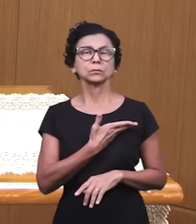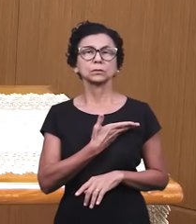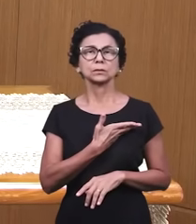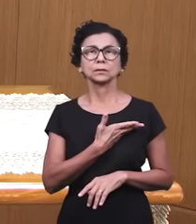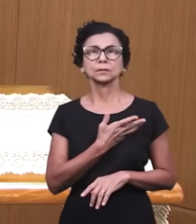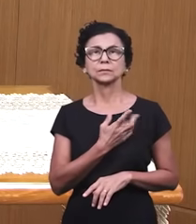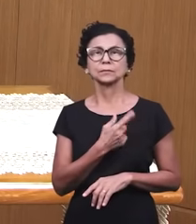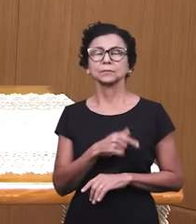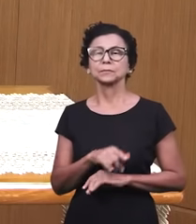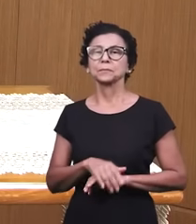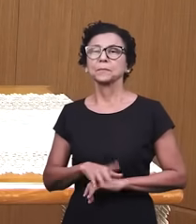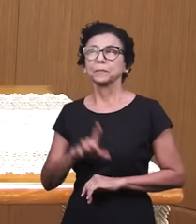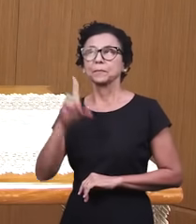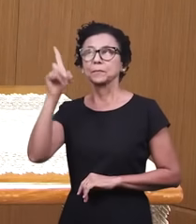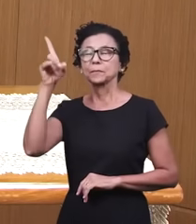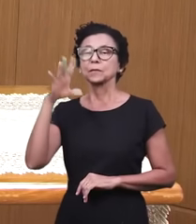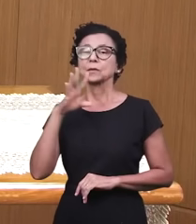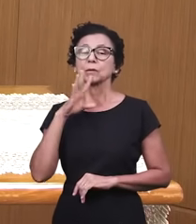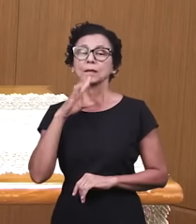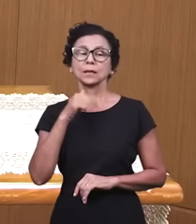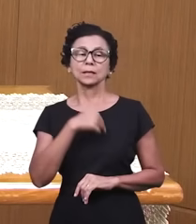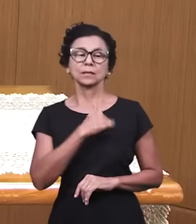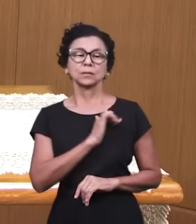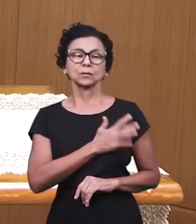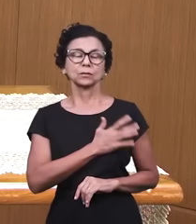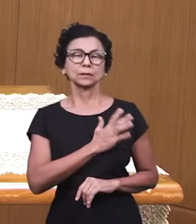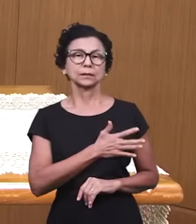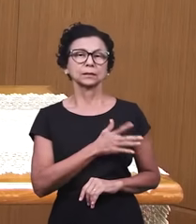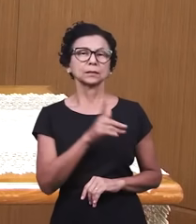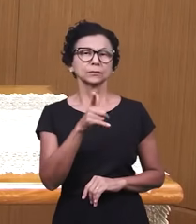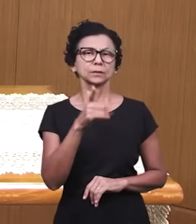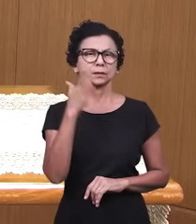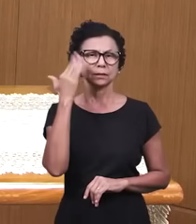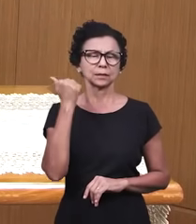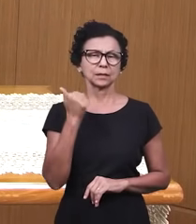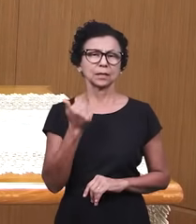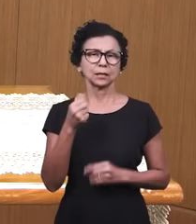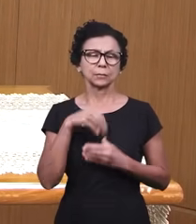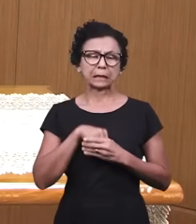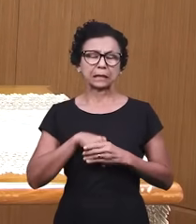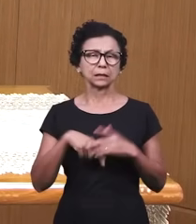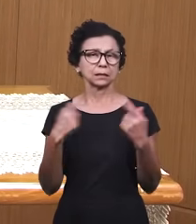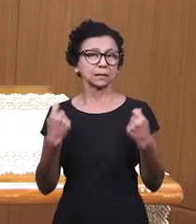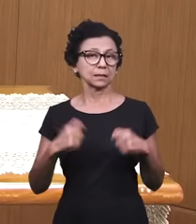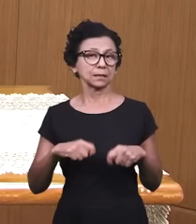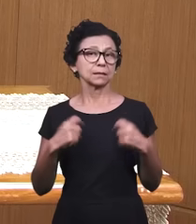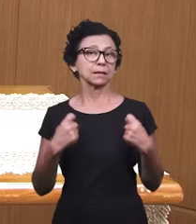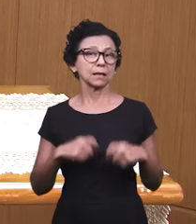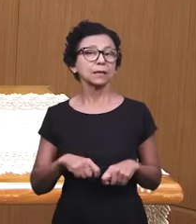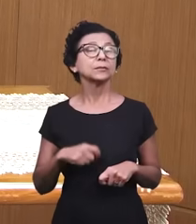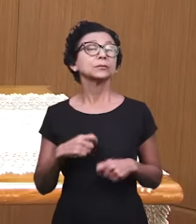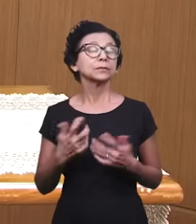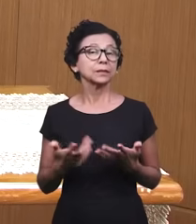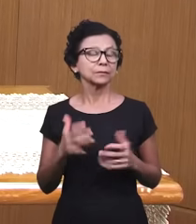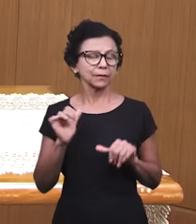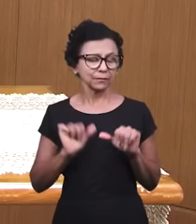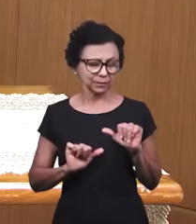você conhece o seu coração. Você sabe daquilo que é necessário na sua vida. Paulo, ele fala